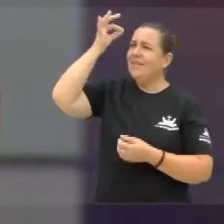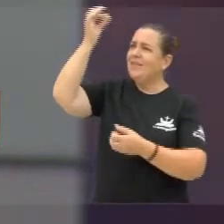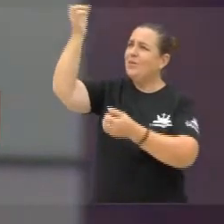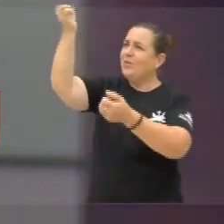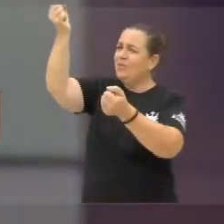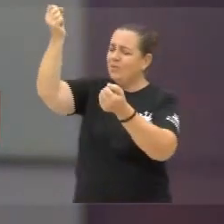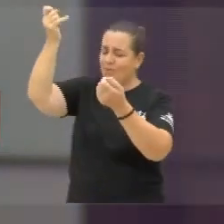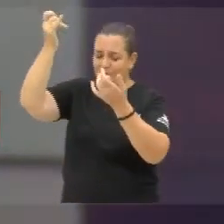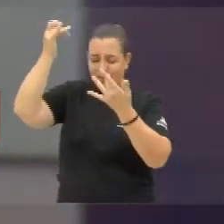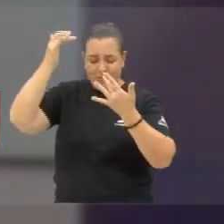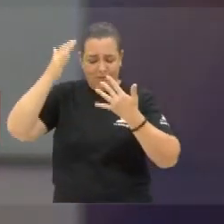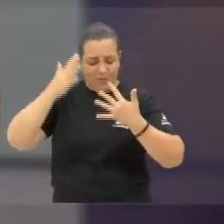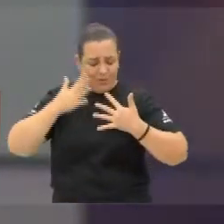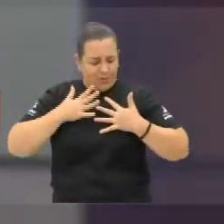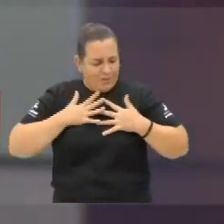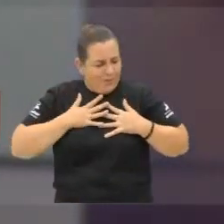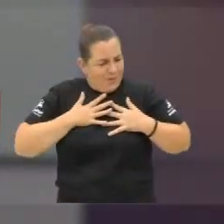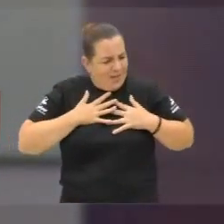Espírito,